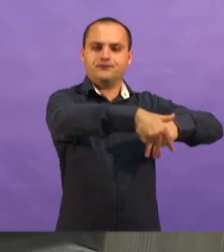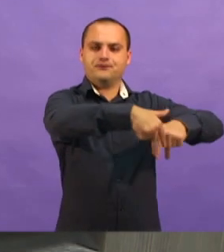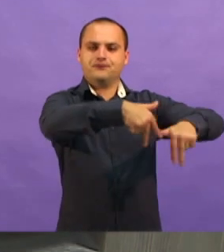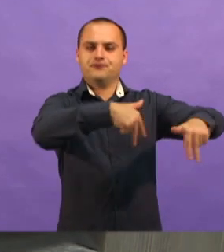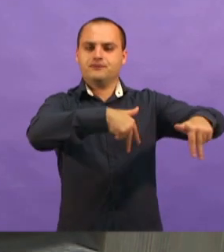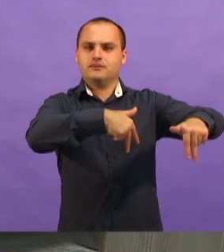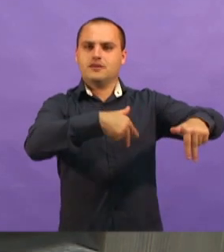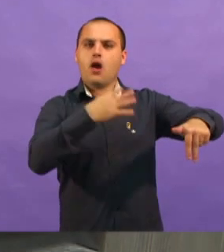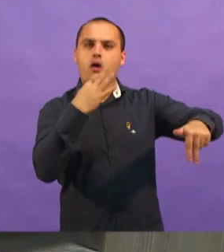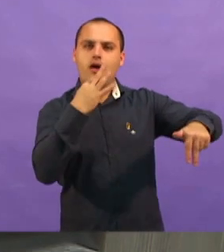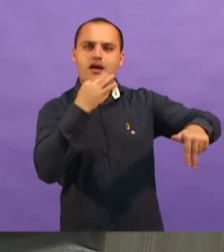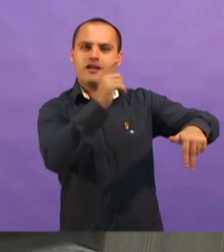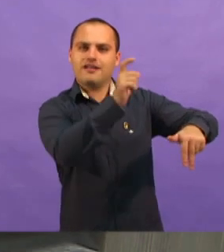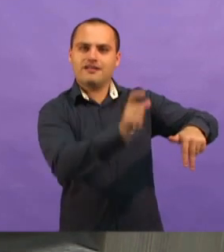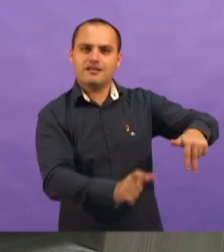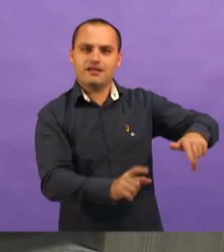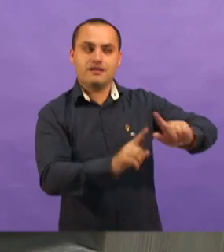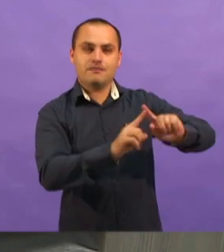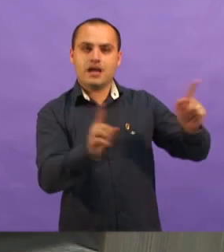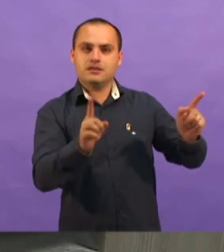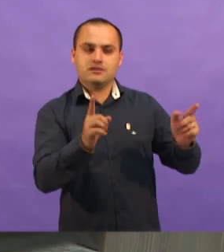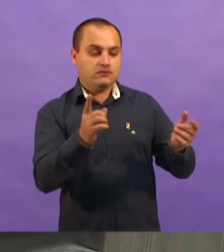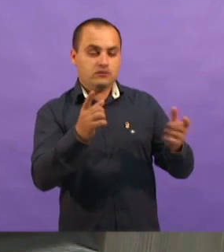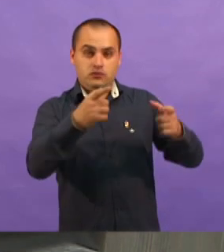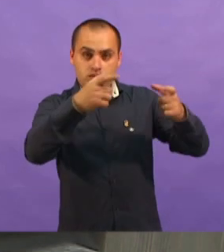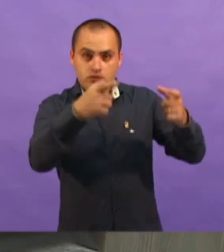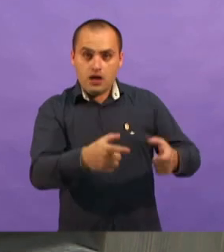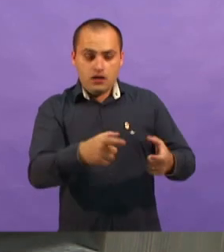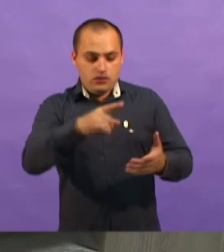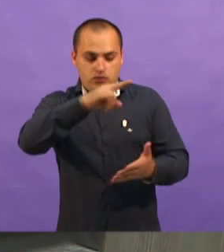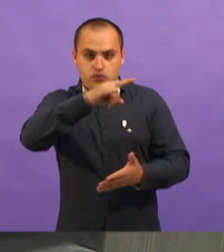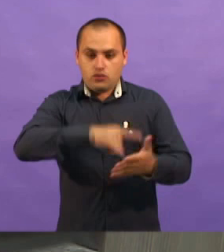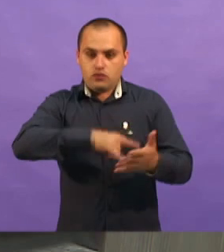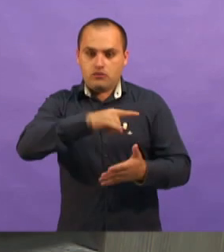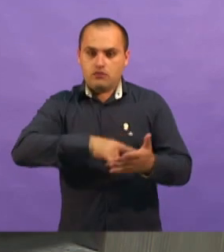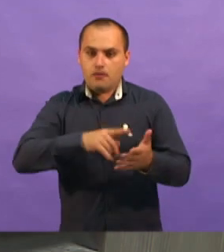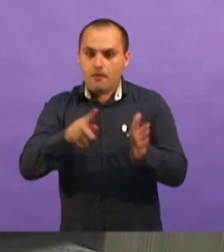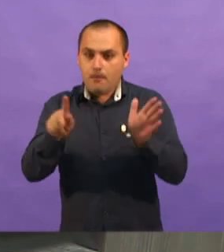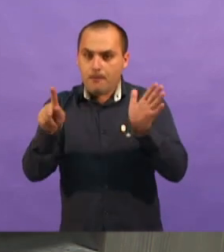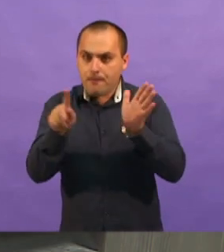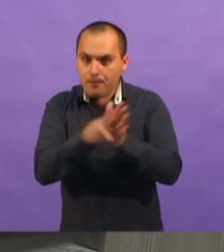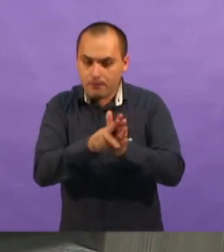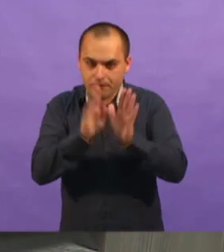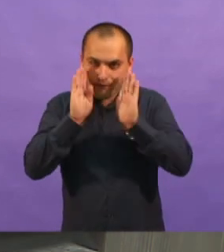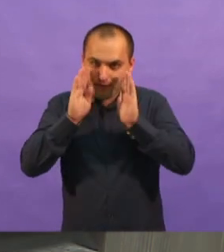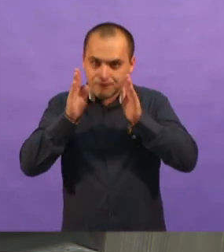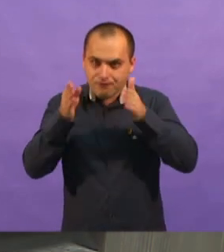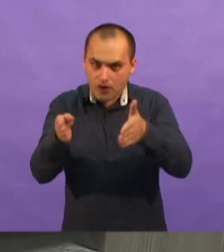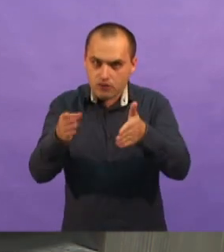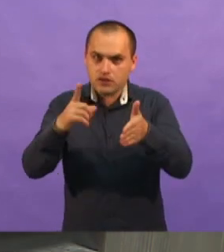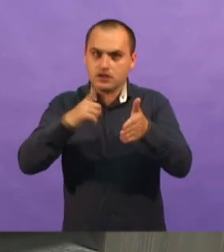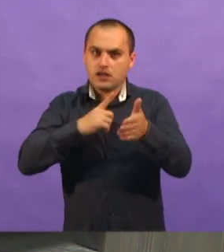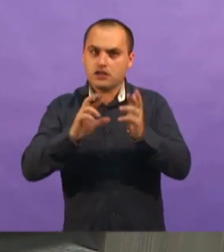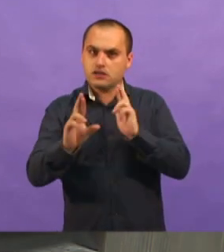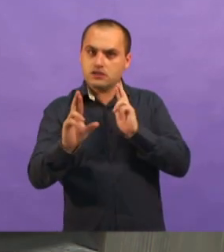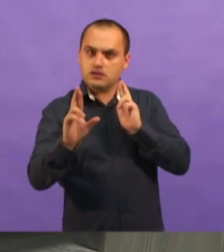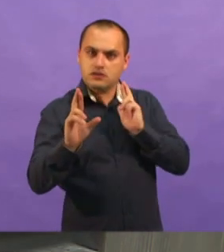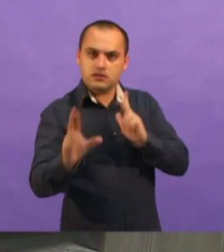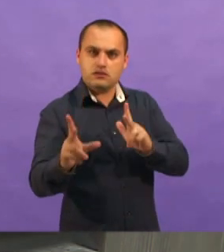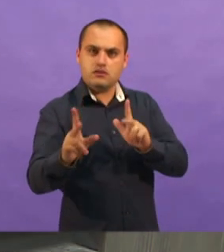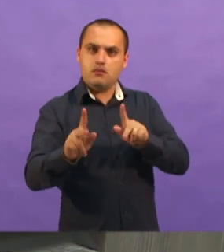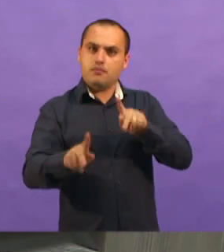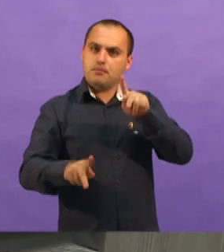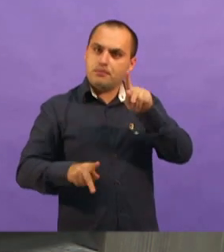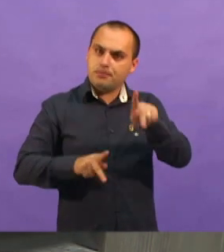conhecimento. Mas o Centro de Documentação tem em si um diferencial que o seu público é muito